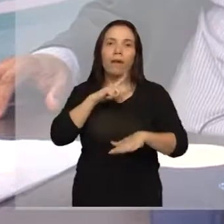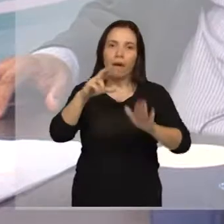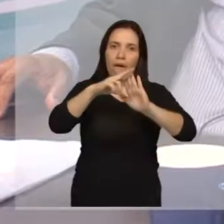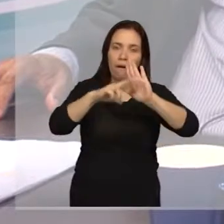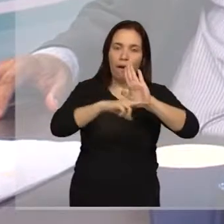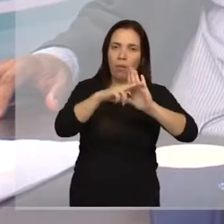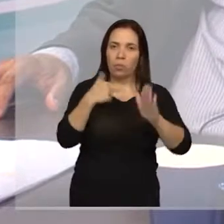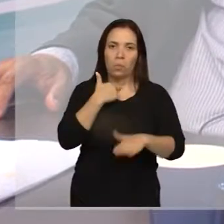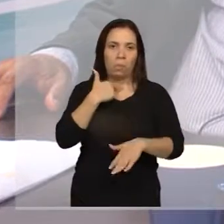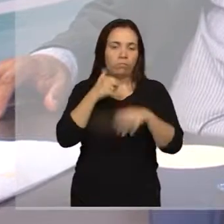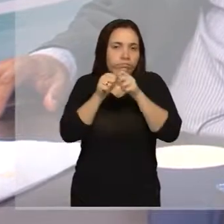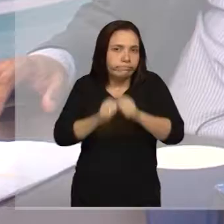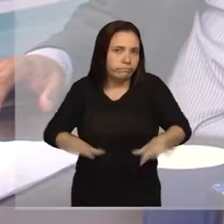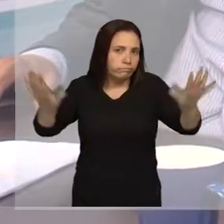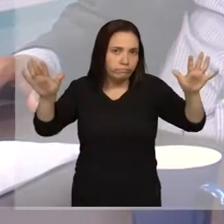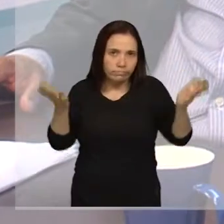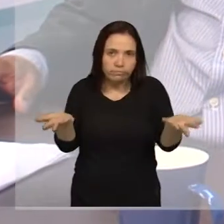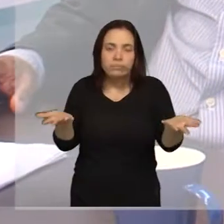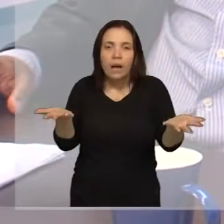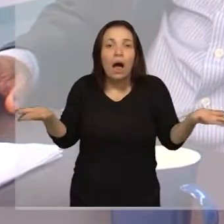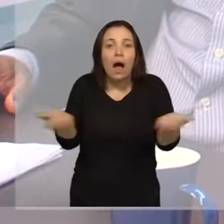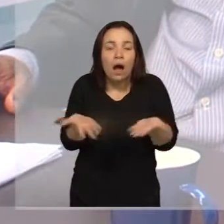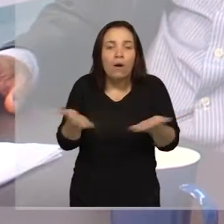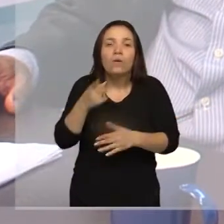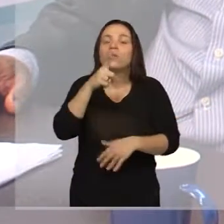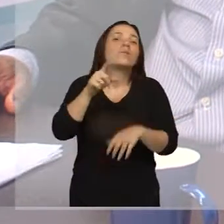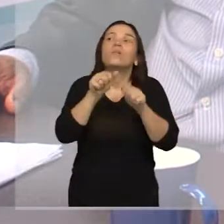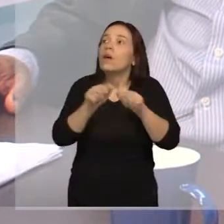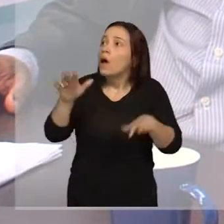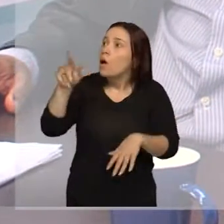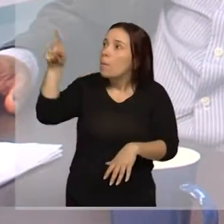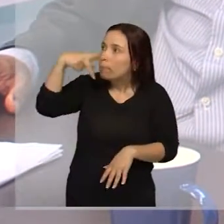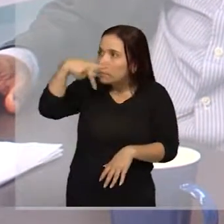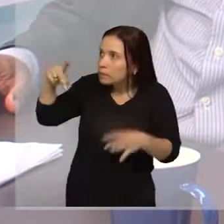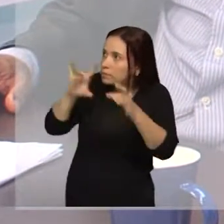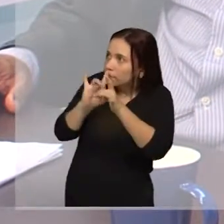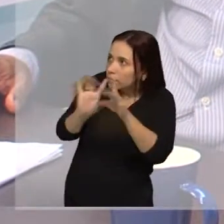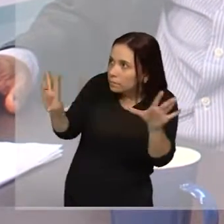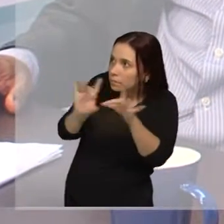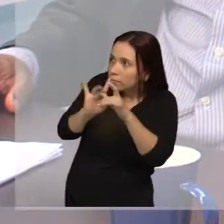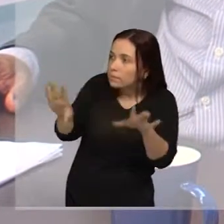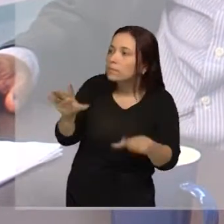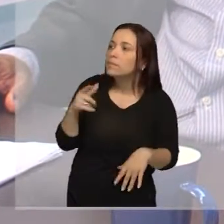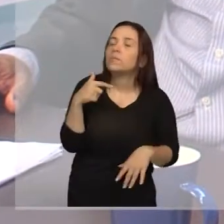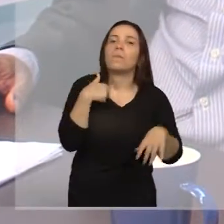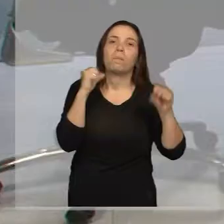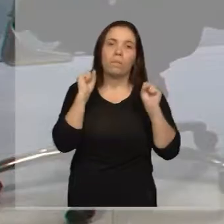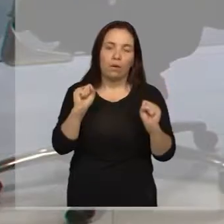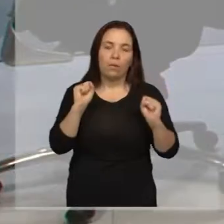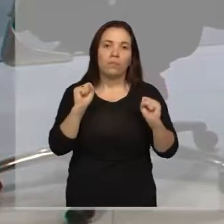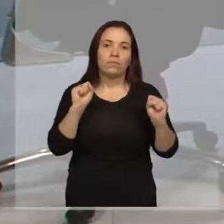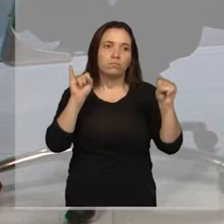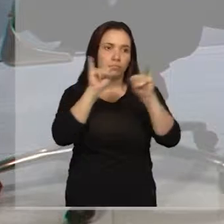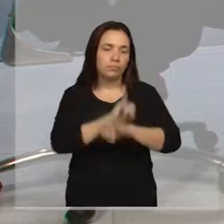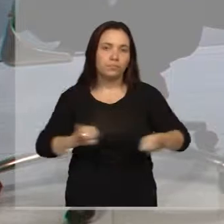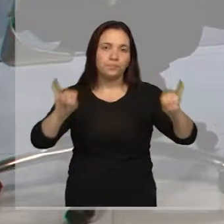Então, você vai dizer só o que o Estado disser que você pode dizer. E tem mais um detalhe,